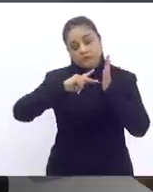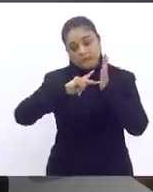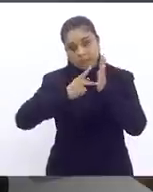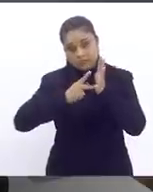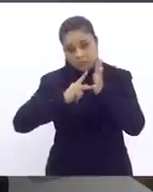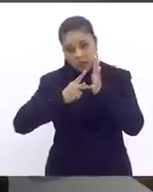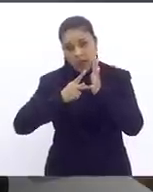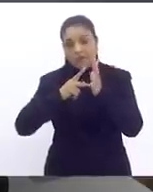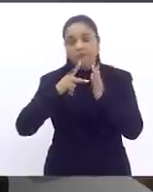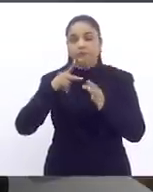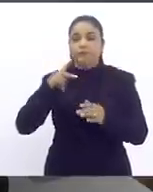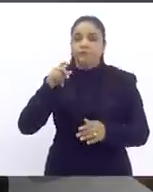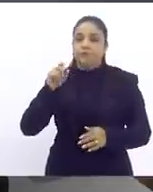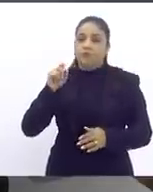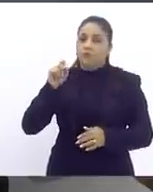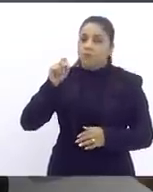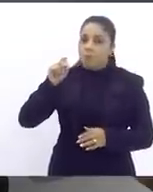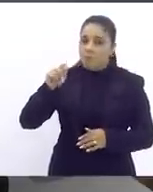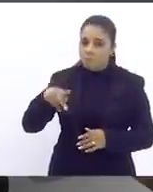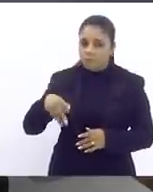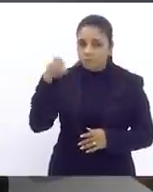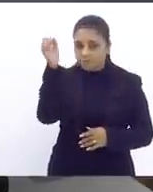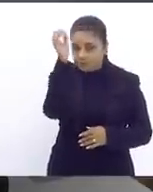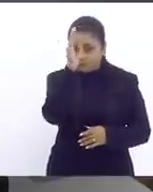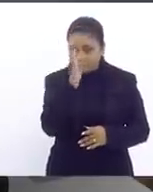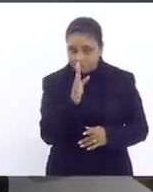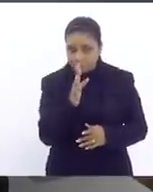dos aposentados é